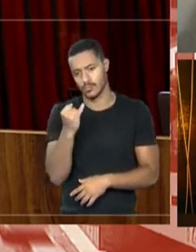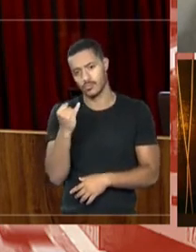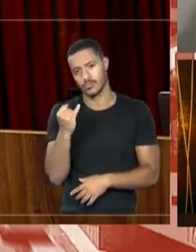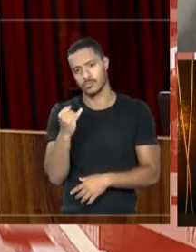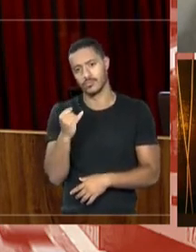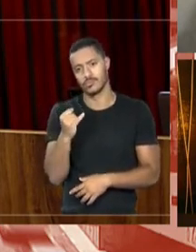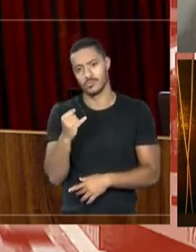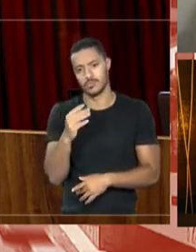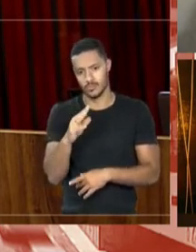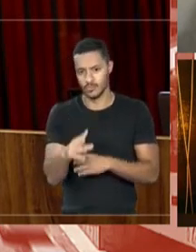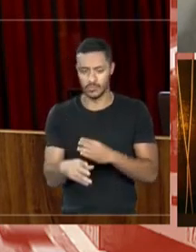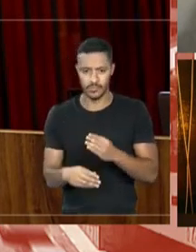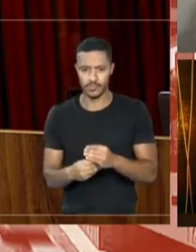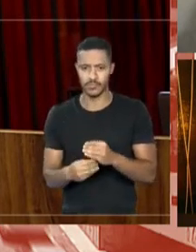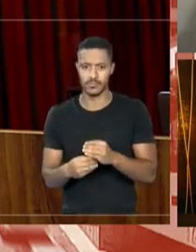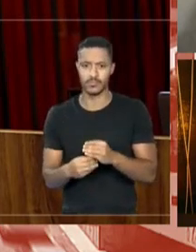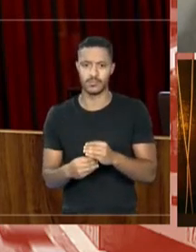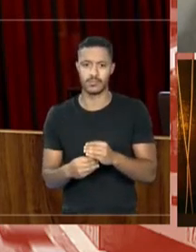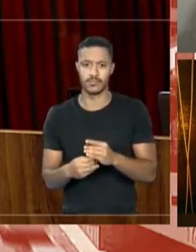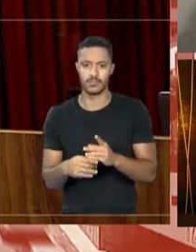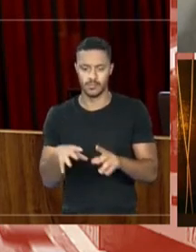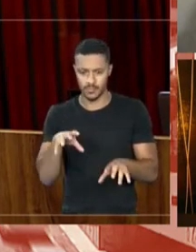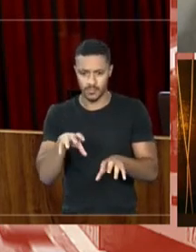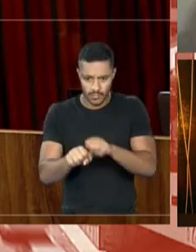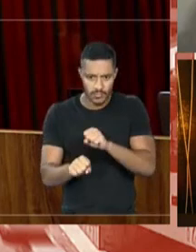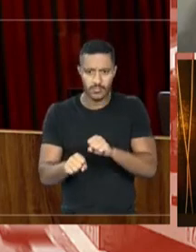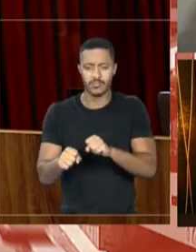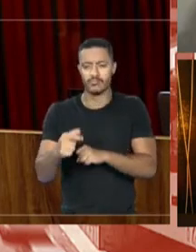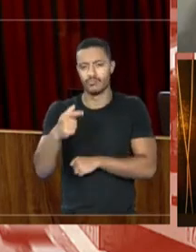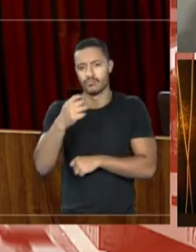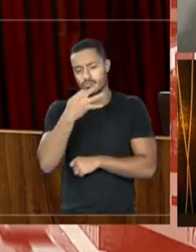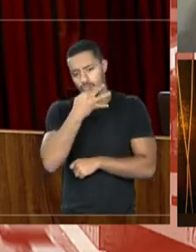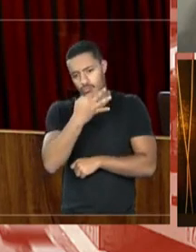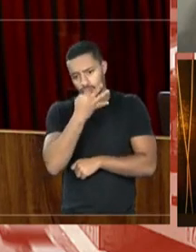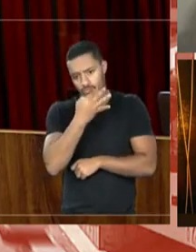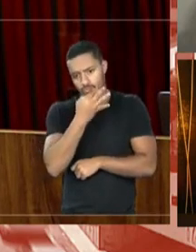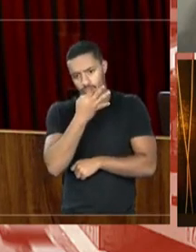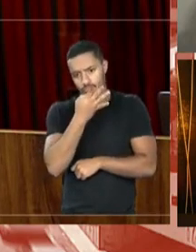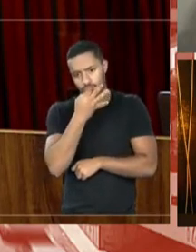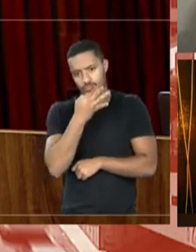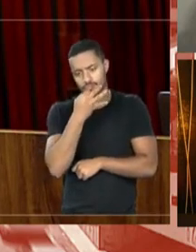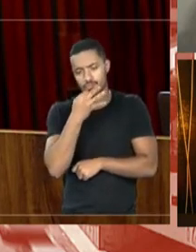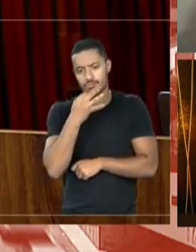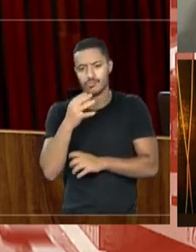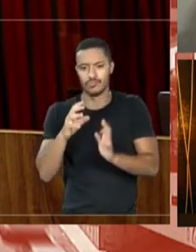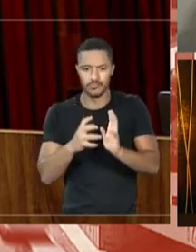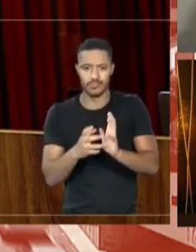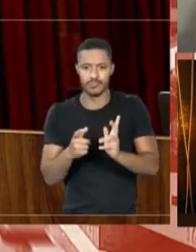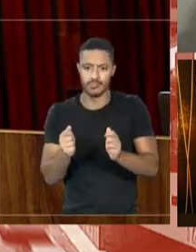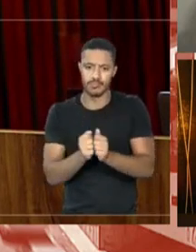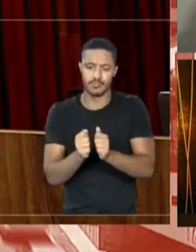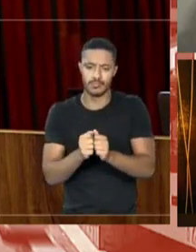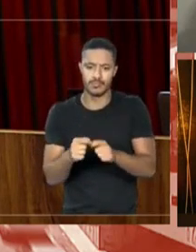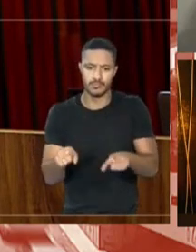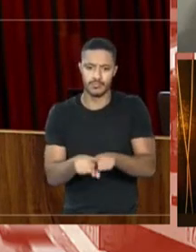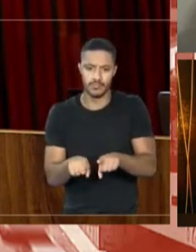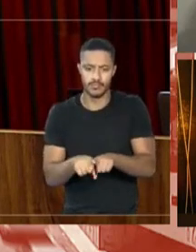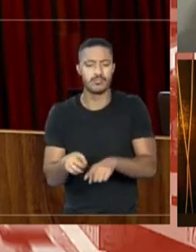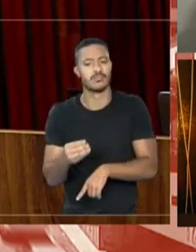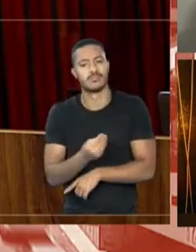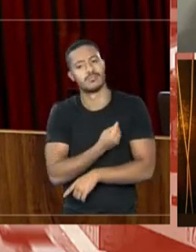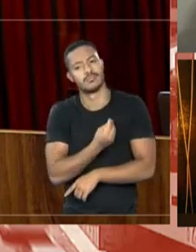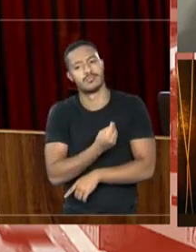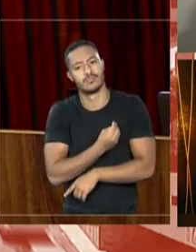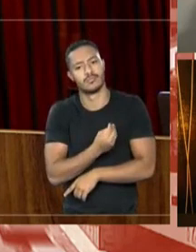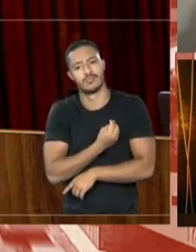fez em específico essa semana no dia da eliminação do Brasil quando ele reuniu ali apoiadores E cometeu mais uma vez o crime